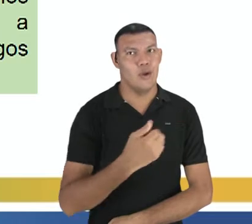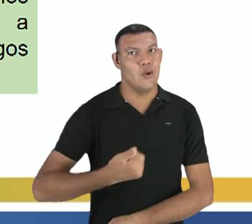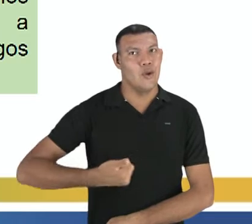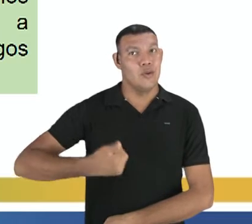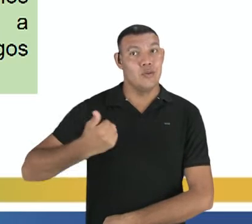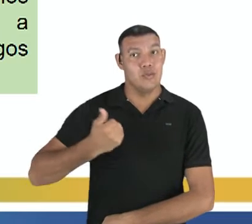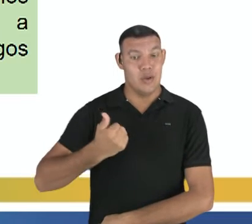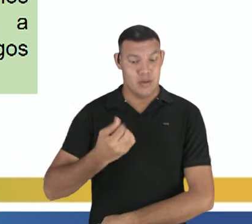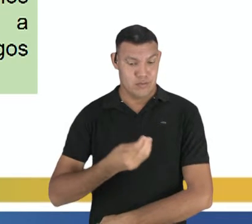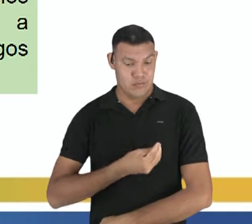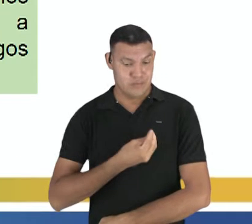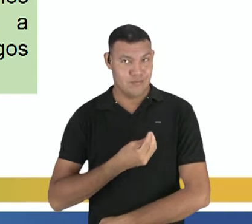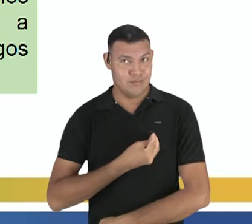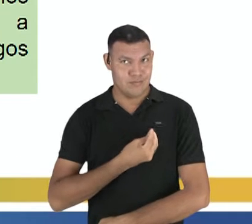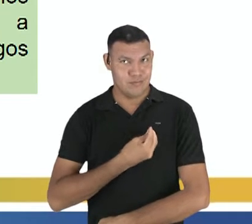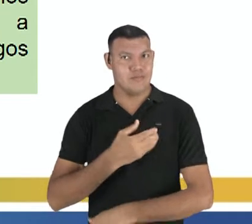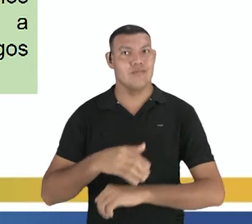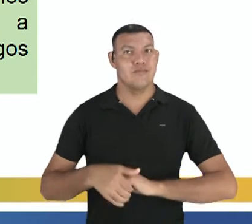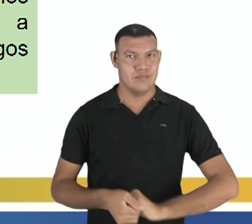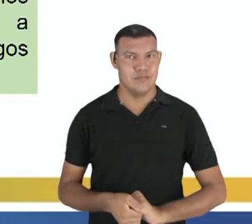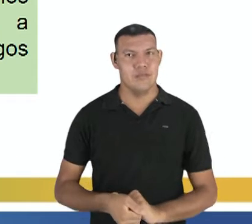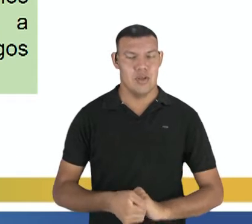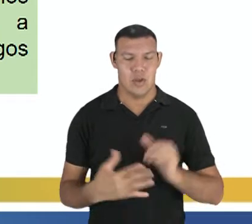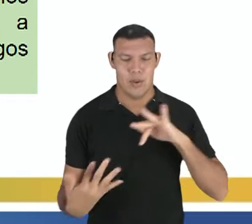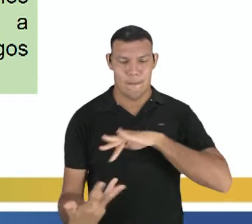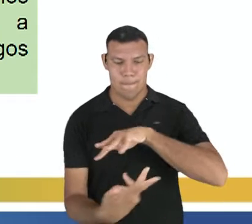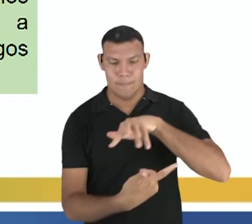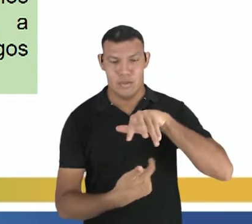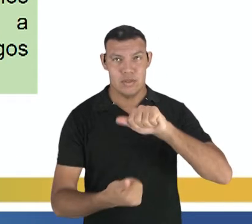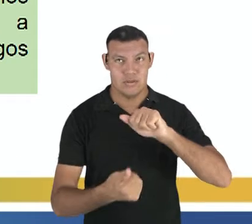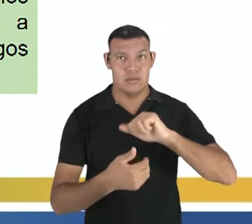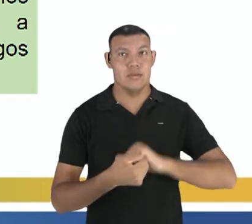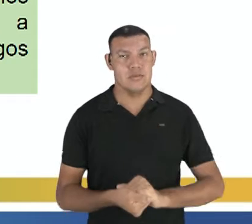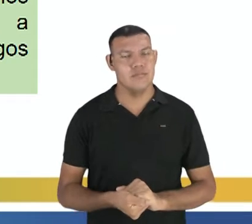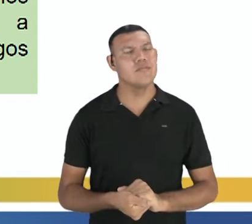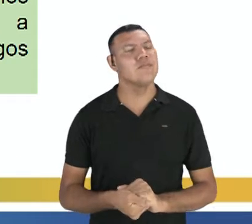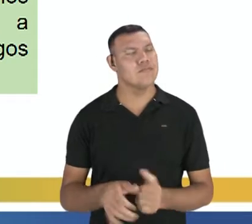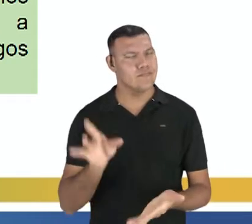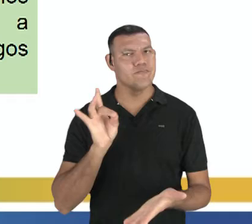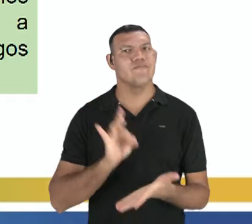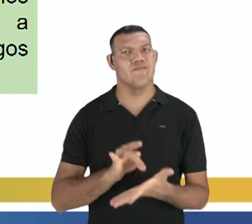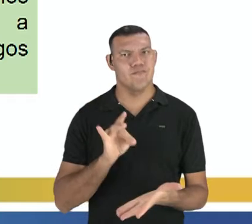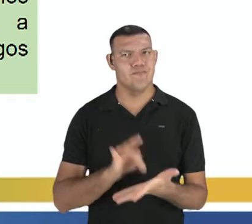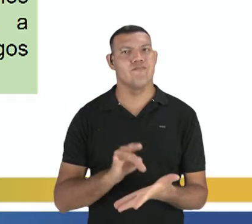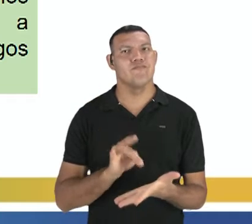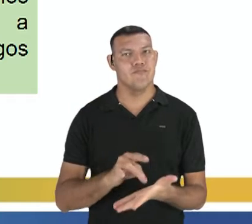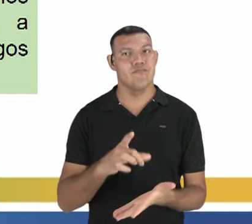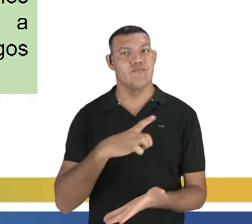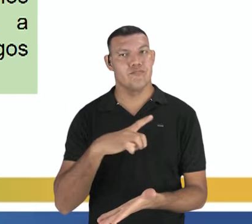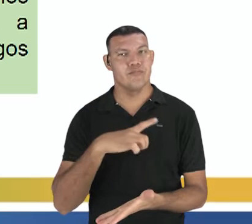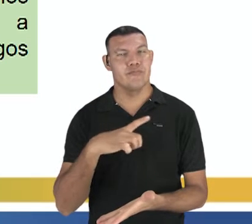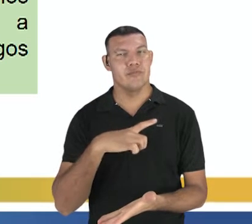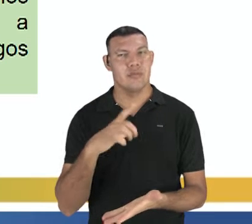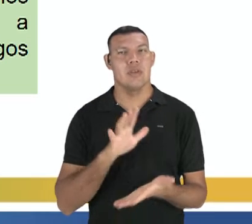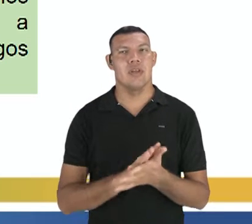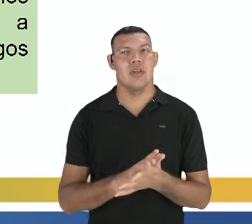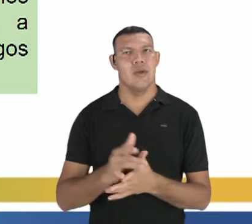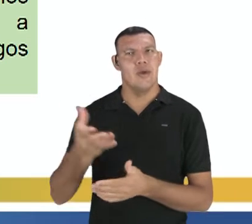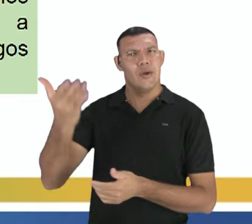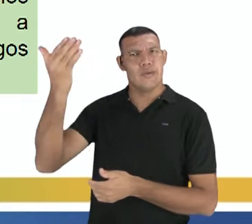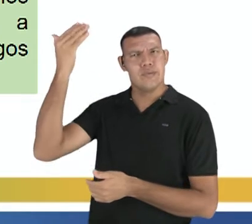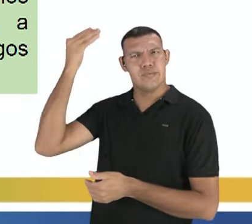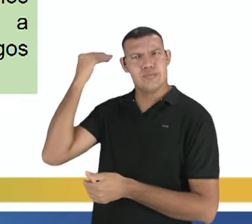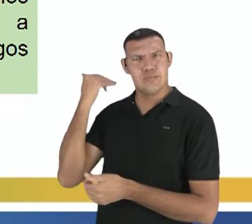primeiros organismos que habitaram a Terra, eles realmente tinham um ancestral em comum. E nós